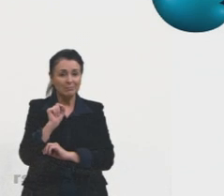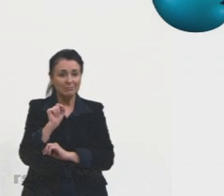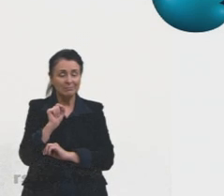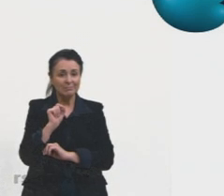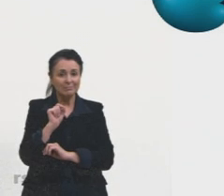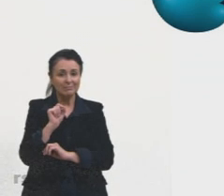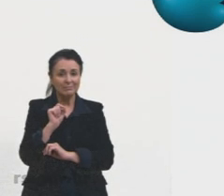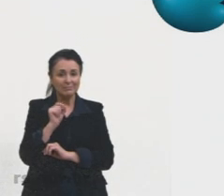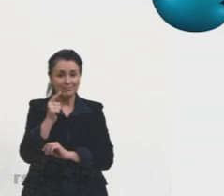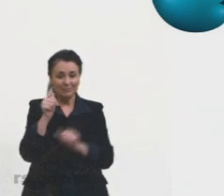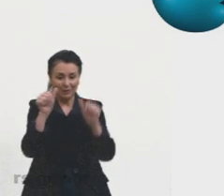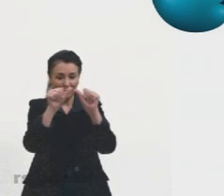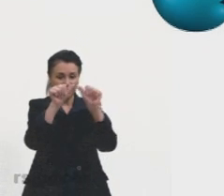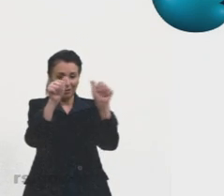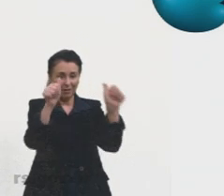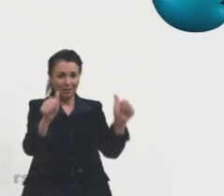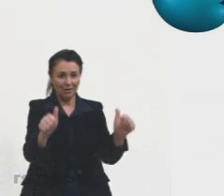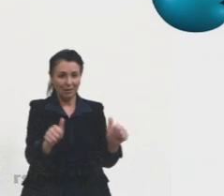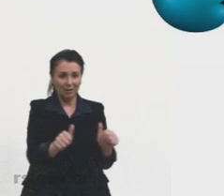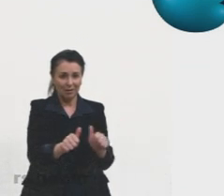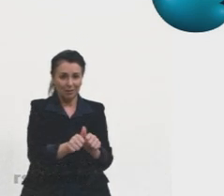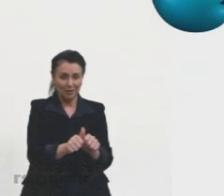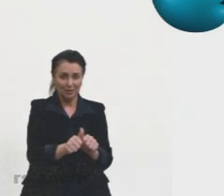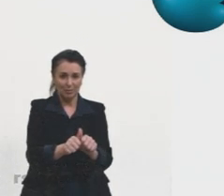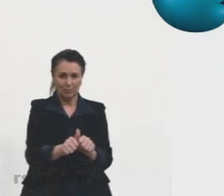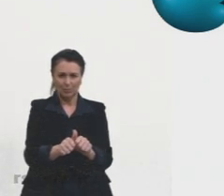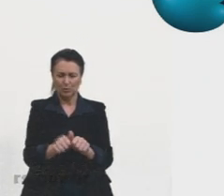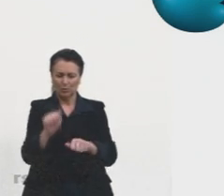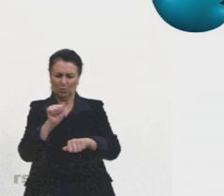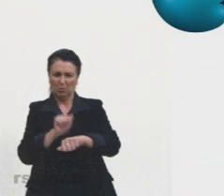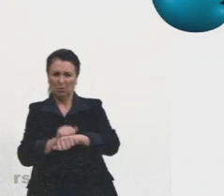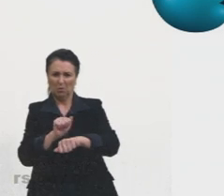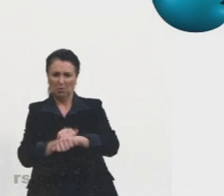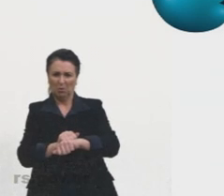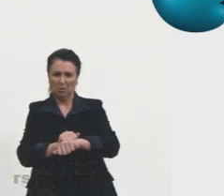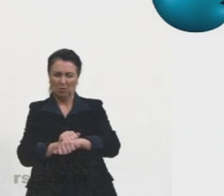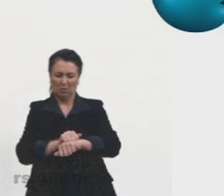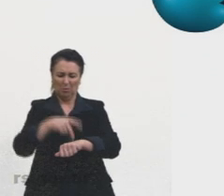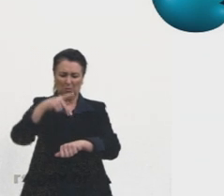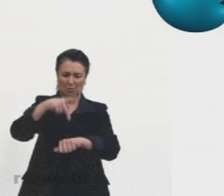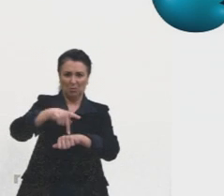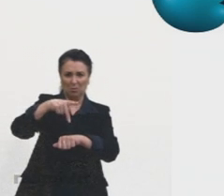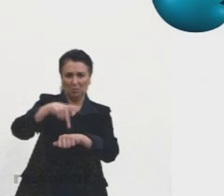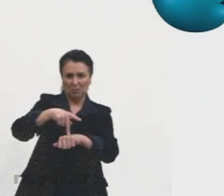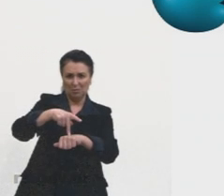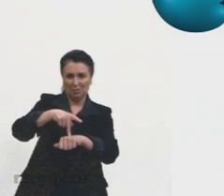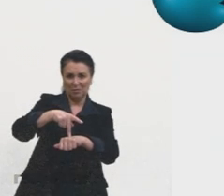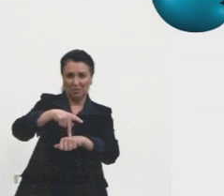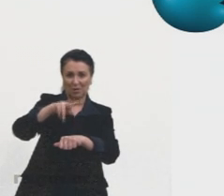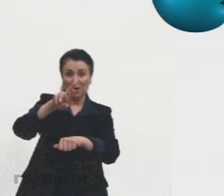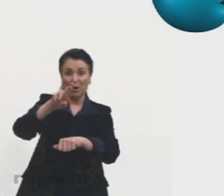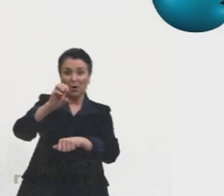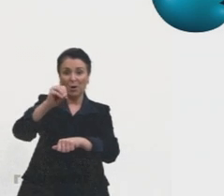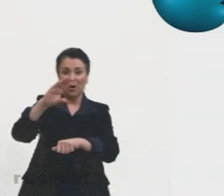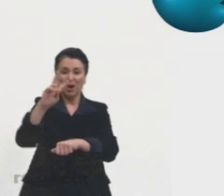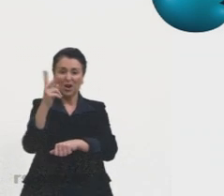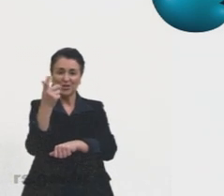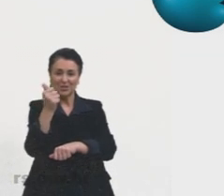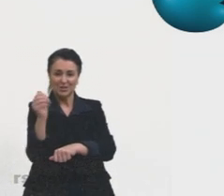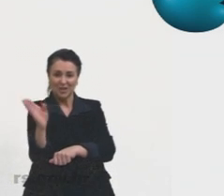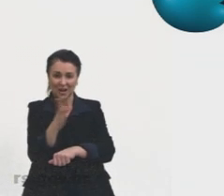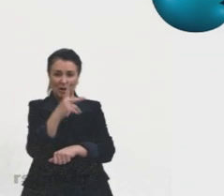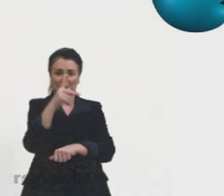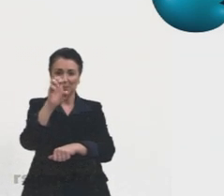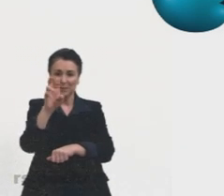essa imagem né Qual a diferença entre Rocha pedra ou qual a diferença entre elas certo que nós temos um grupo de